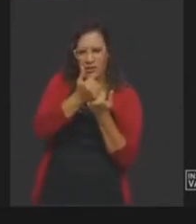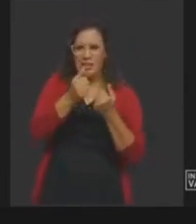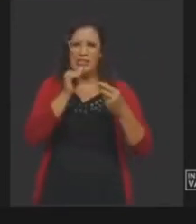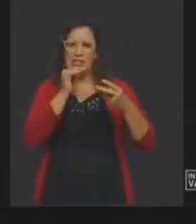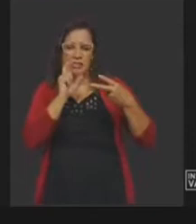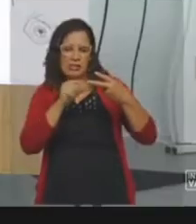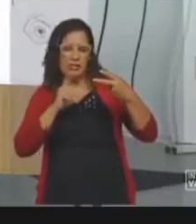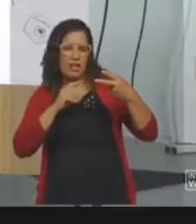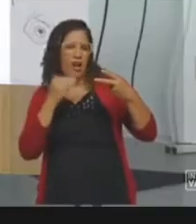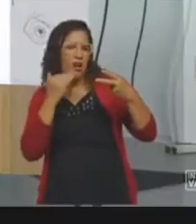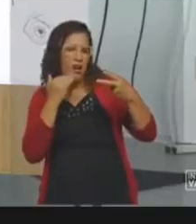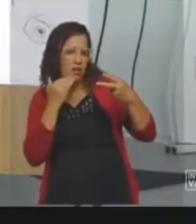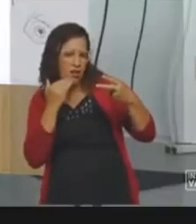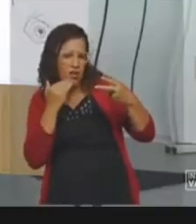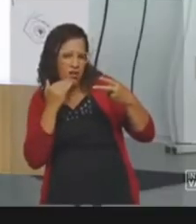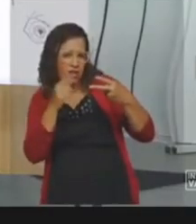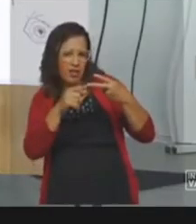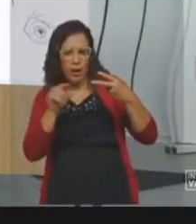uma cadeia.